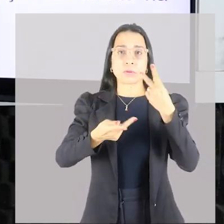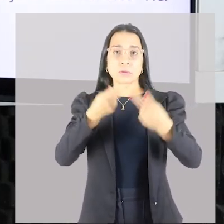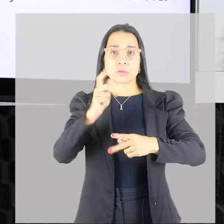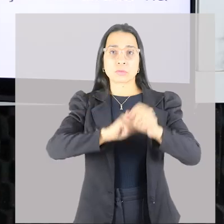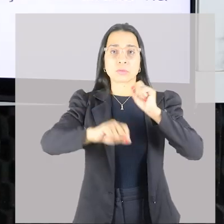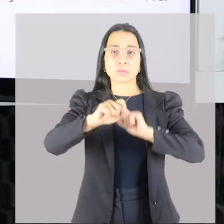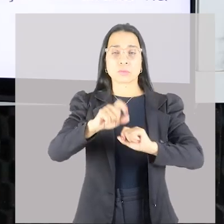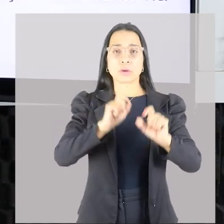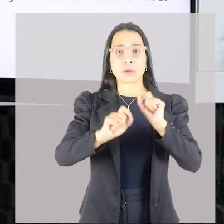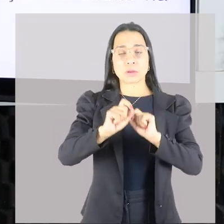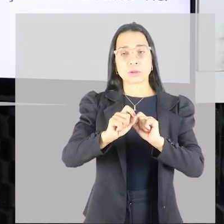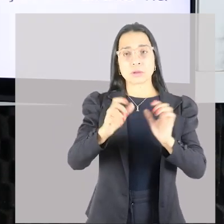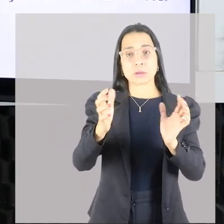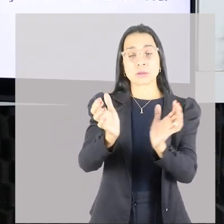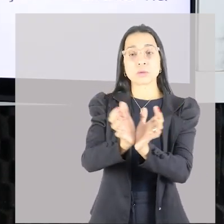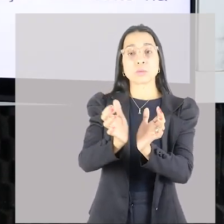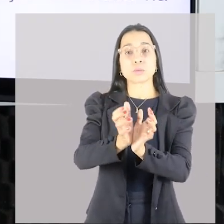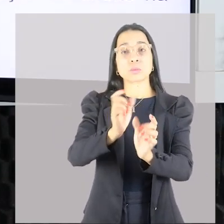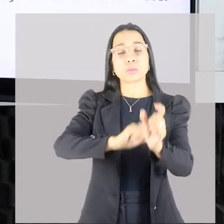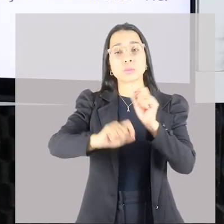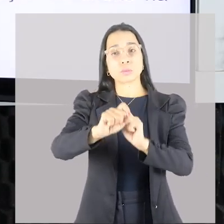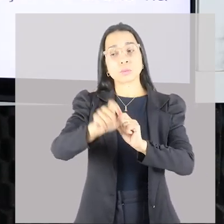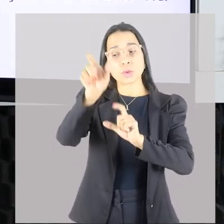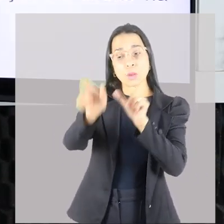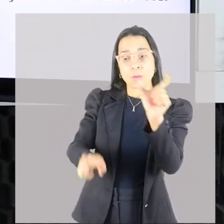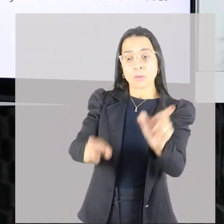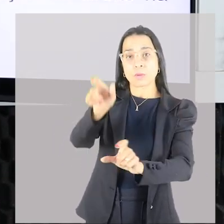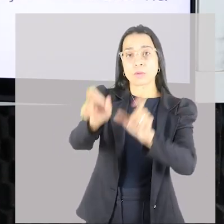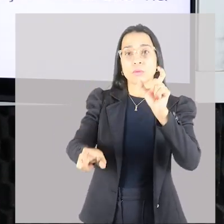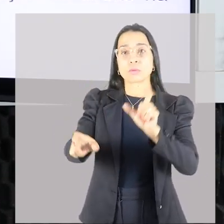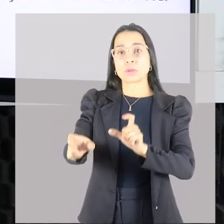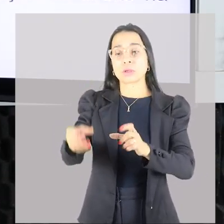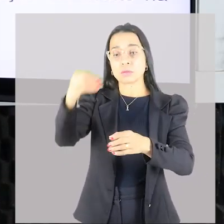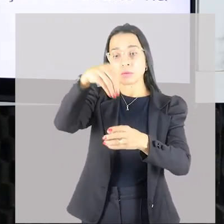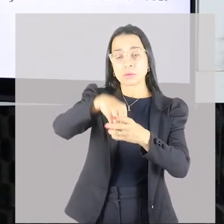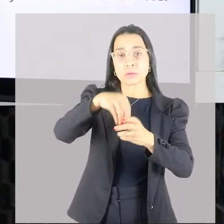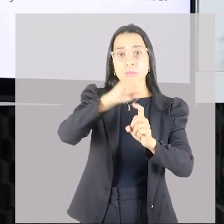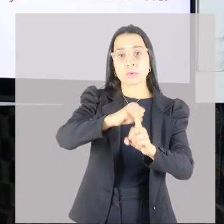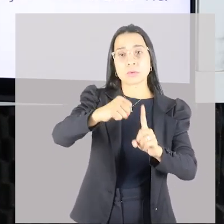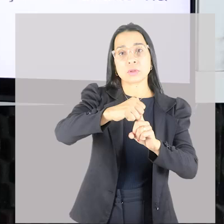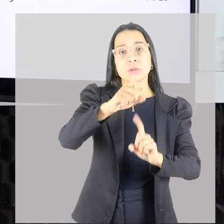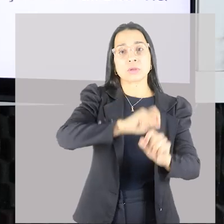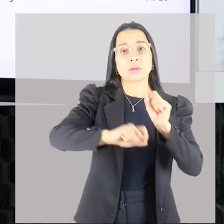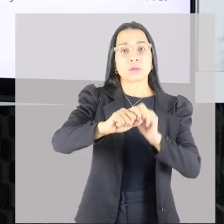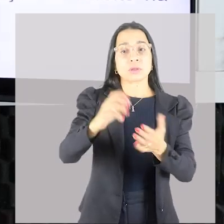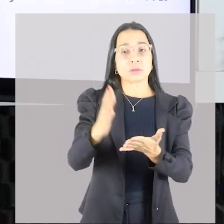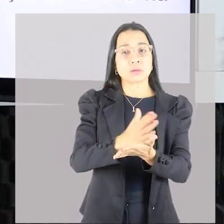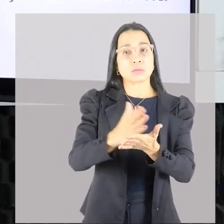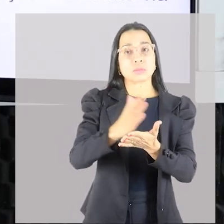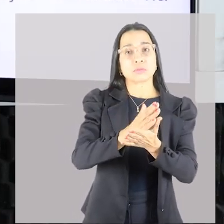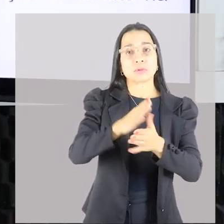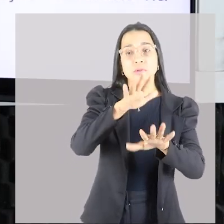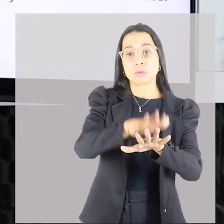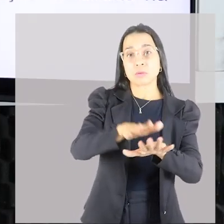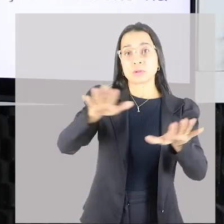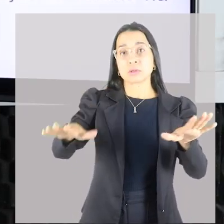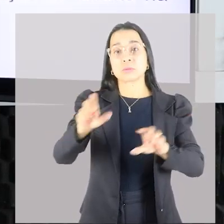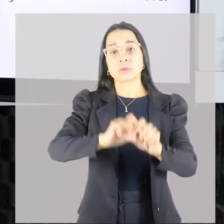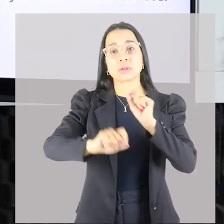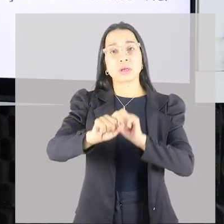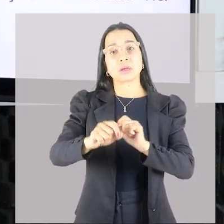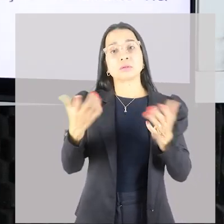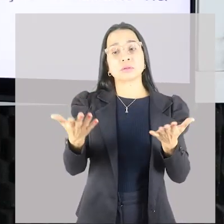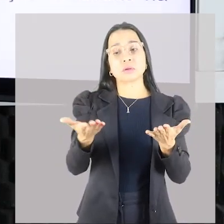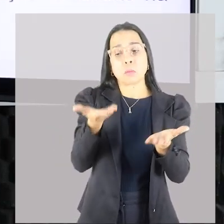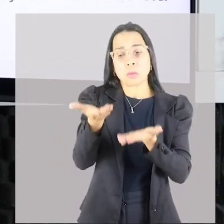voz a esses grupos e esses personagens que fazem parte da sociedade, que muitas vezes são discriminados, são tratados com